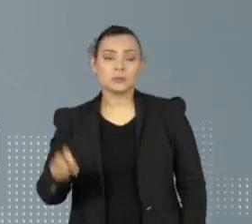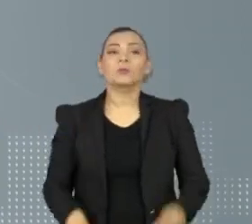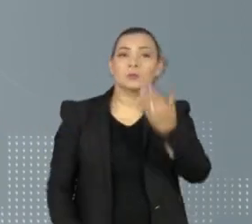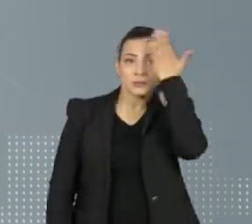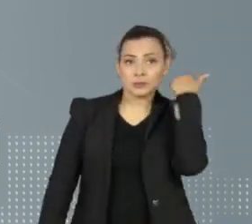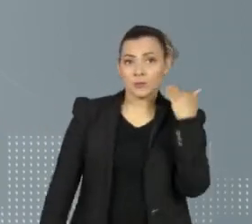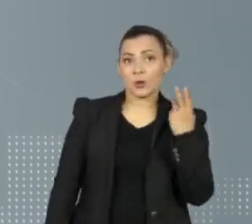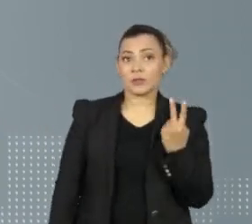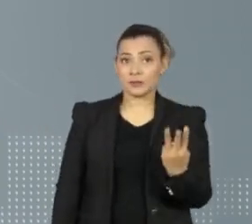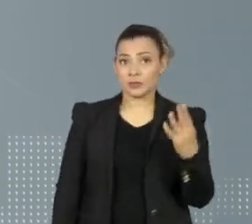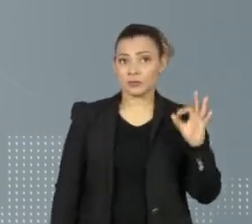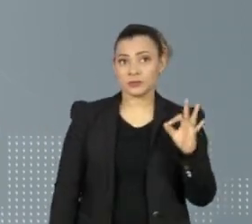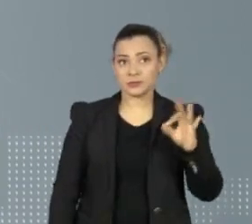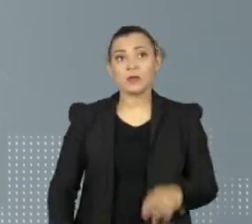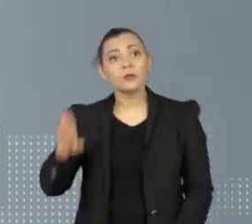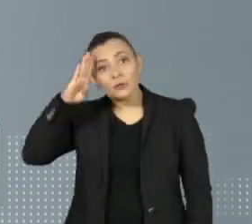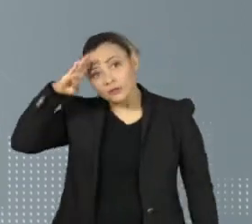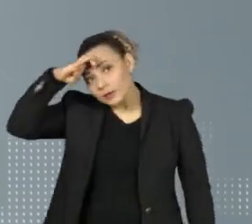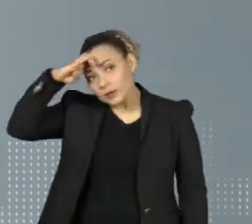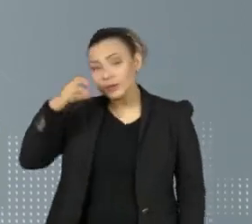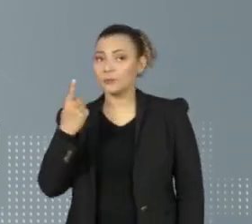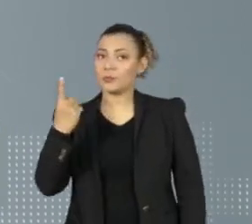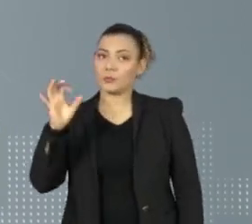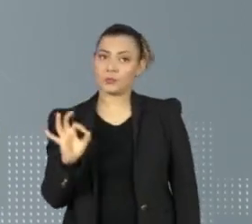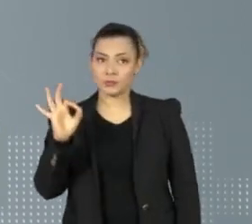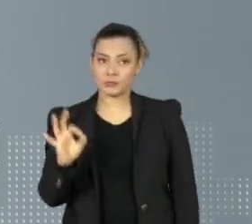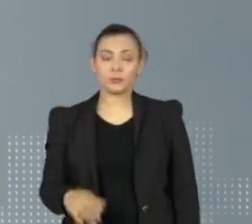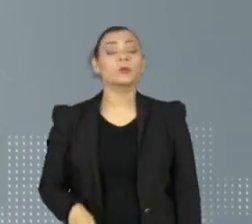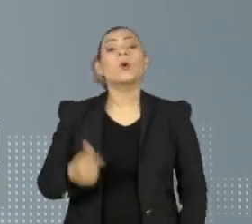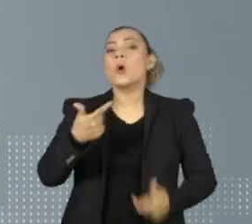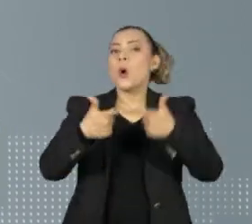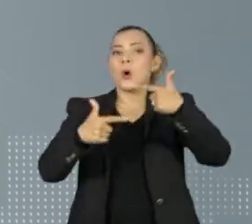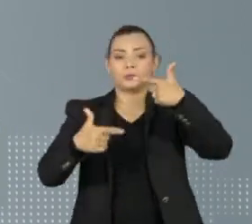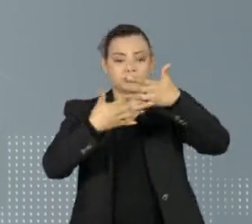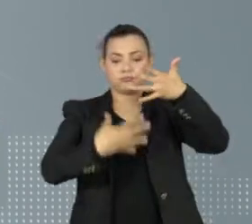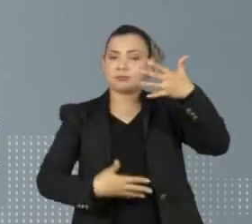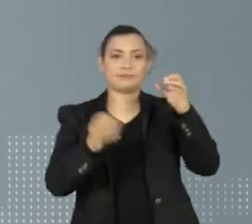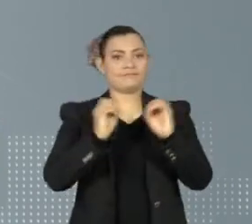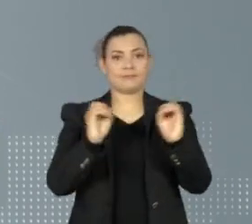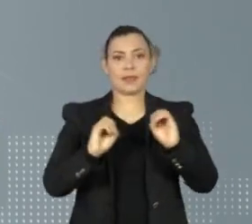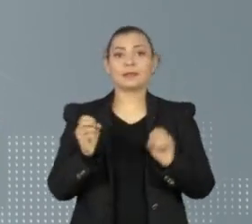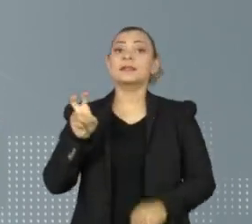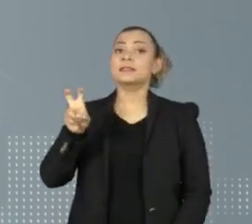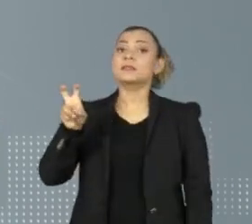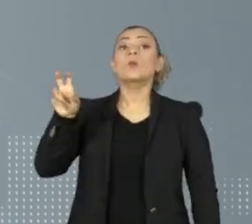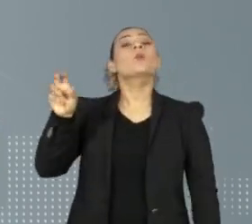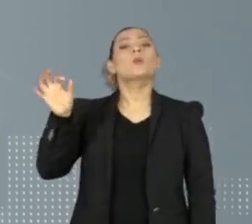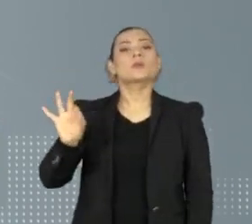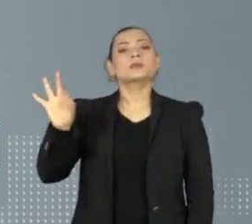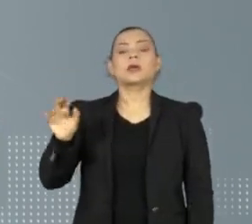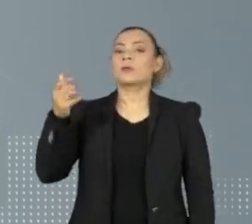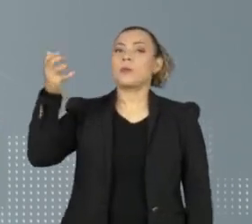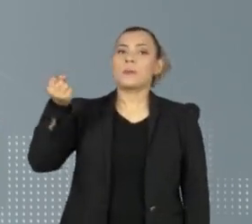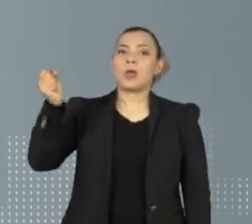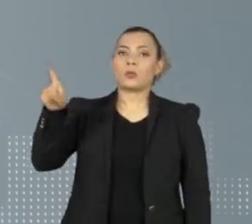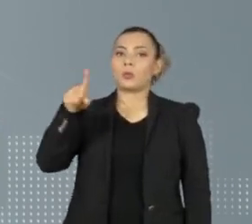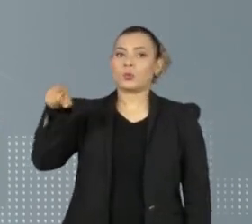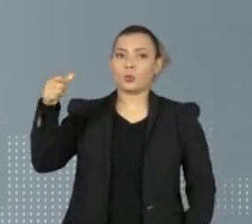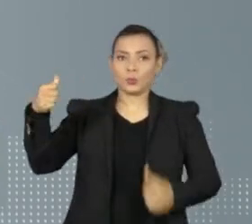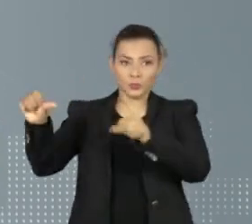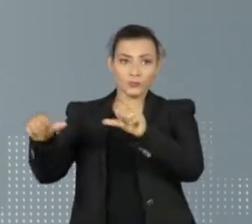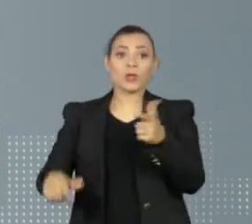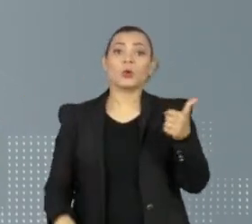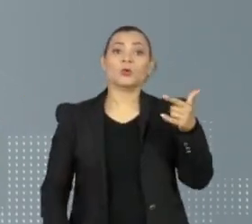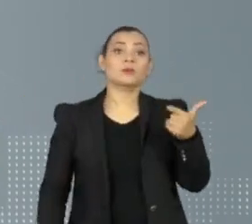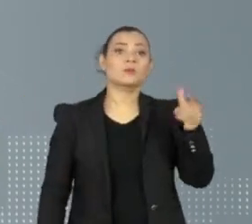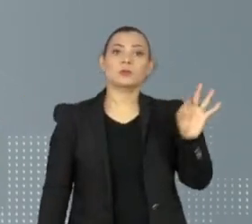D'Avila do novo um por cento os demais não pontuaram brancos e nulos são cinco porcento doze por cento não sabem ou não